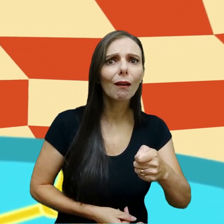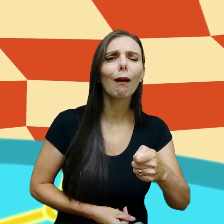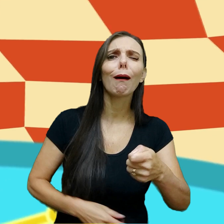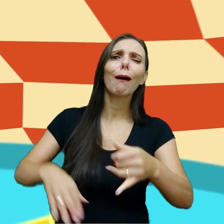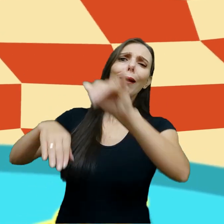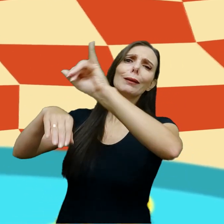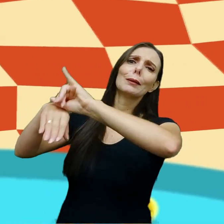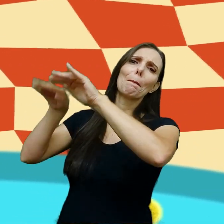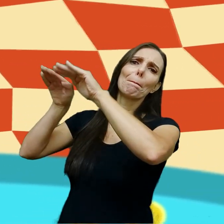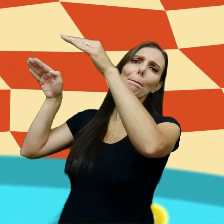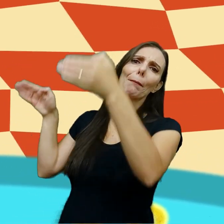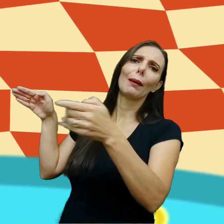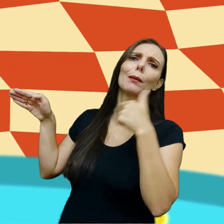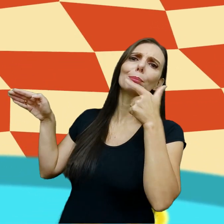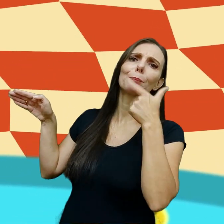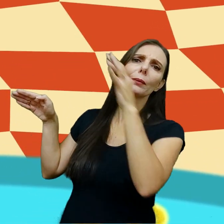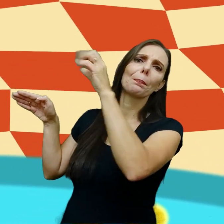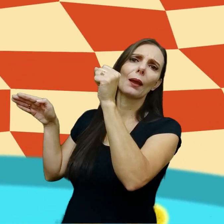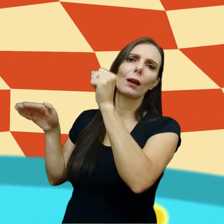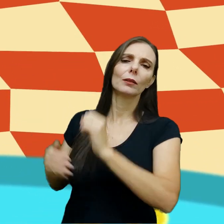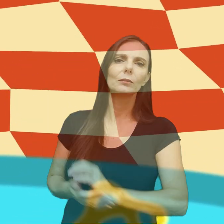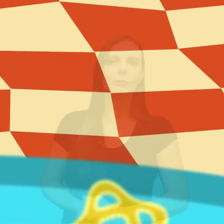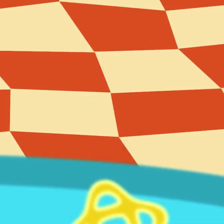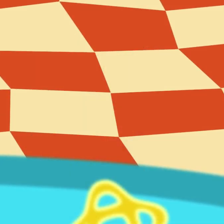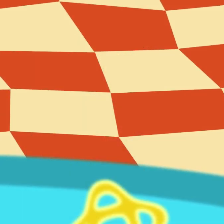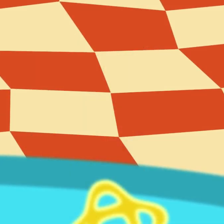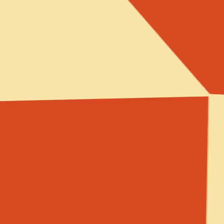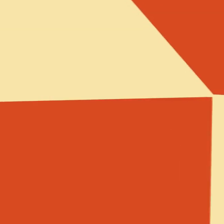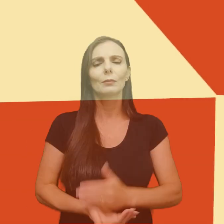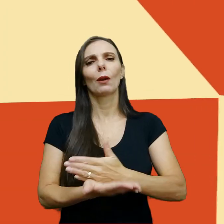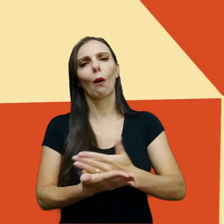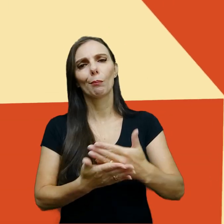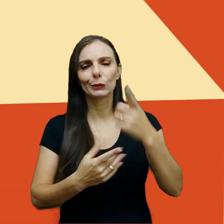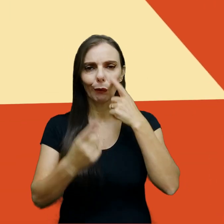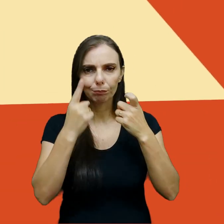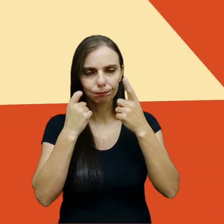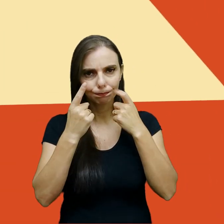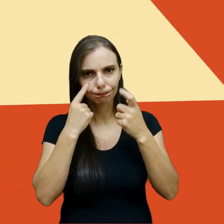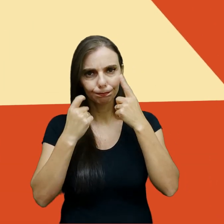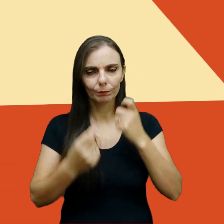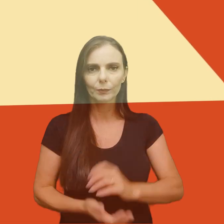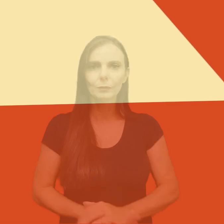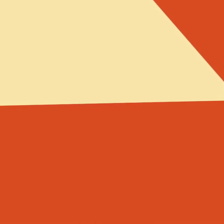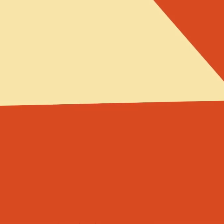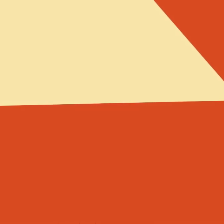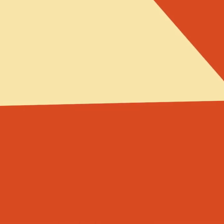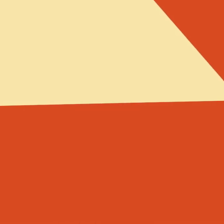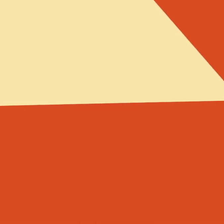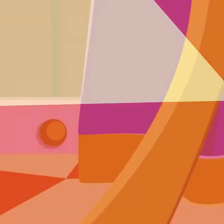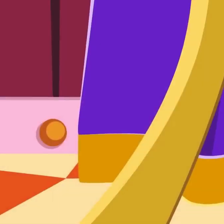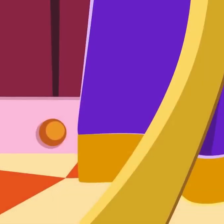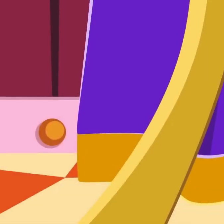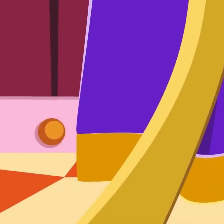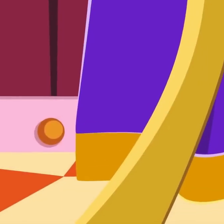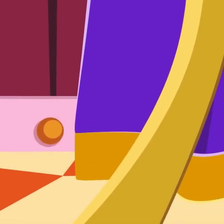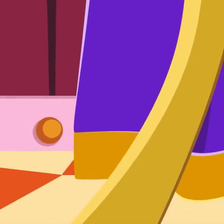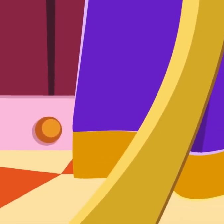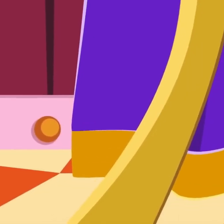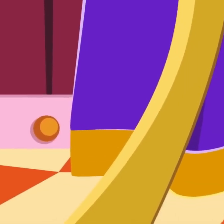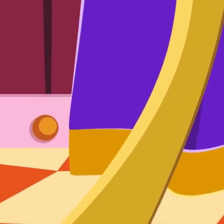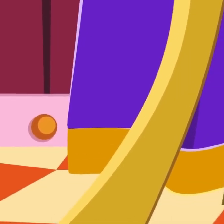percebeu que ficou pequena demais para alcançar a mesa. Ela começou a chorar.